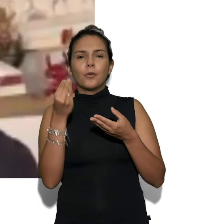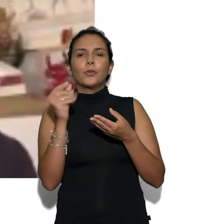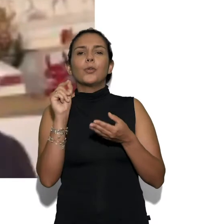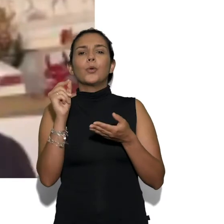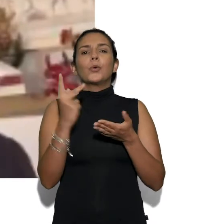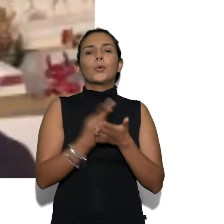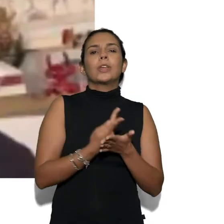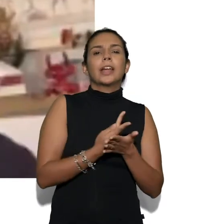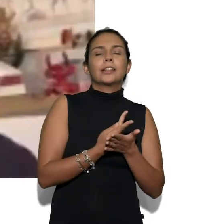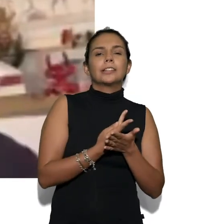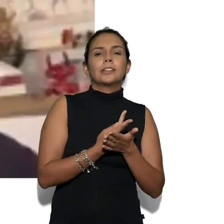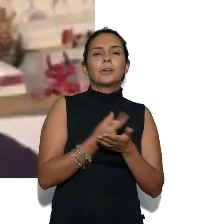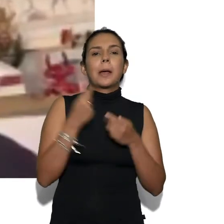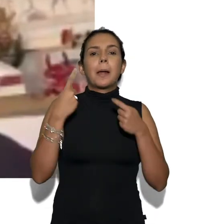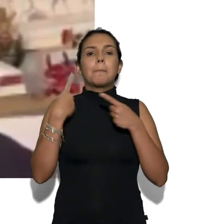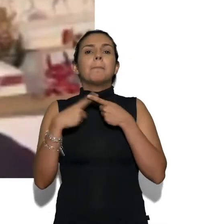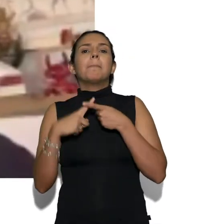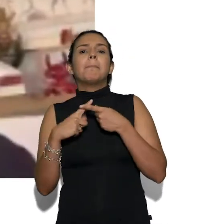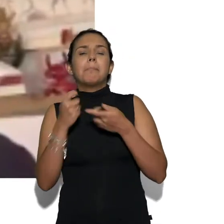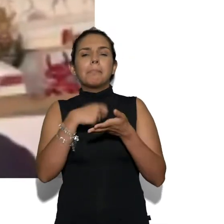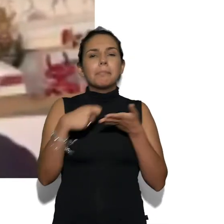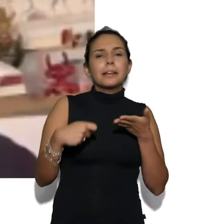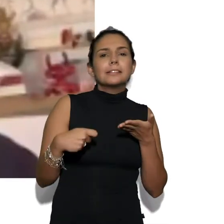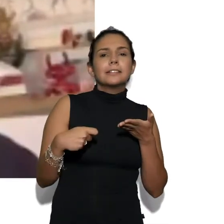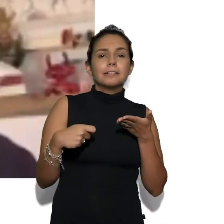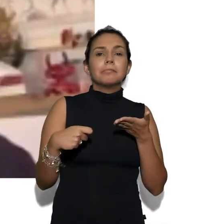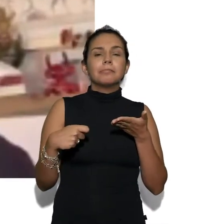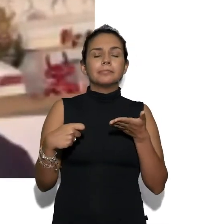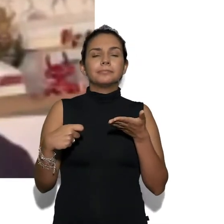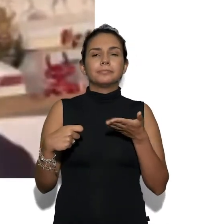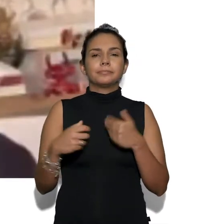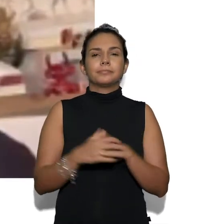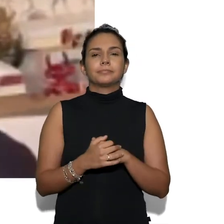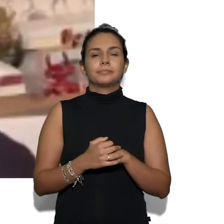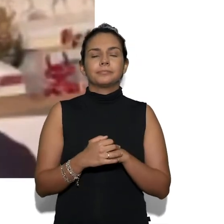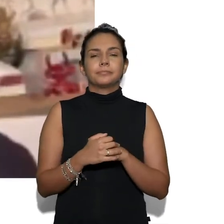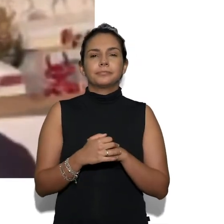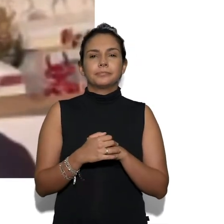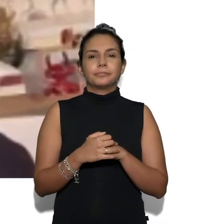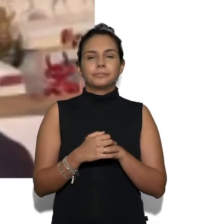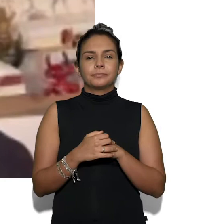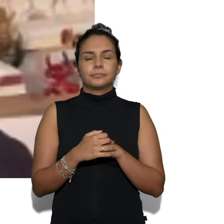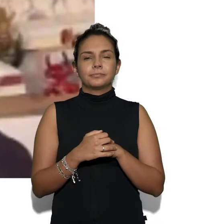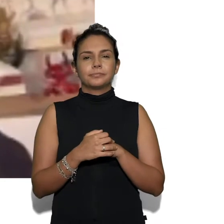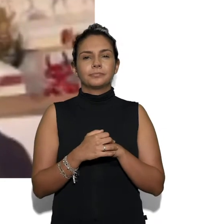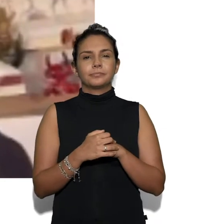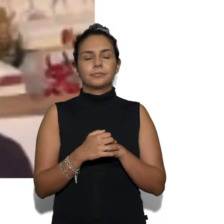que estava, para que é que servia aquele texto, que